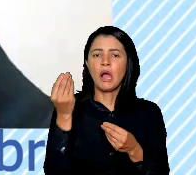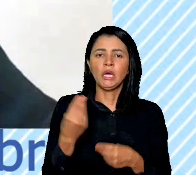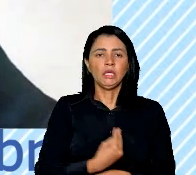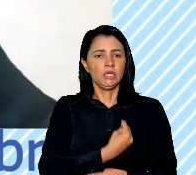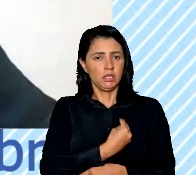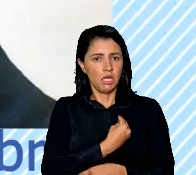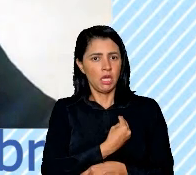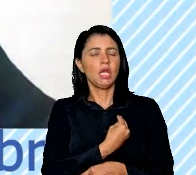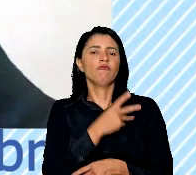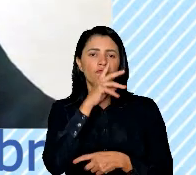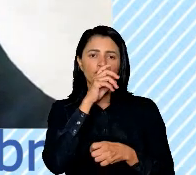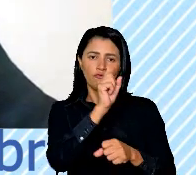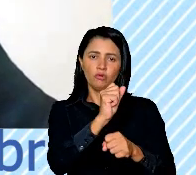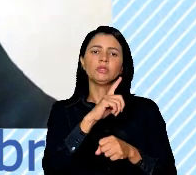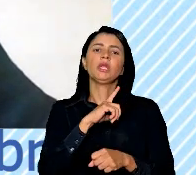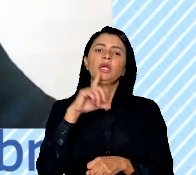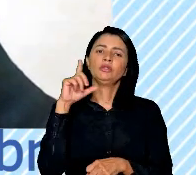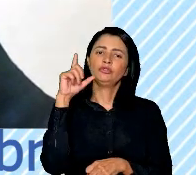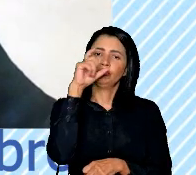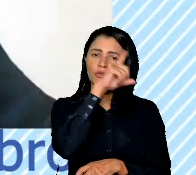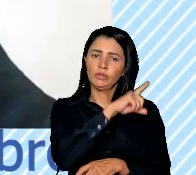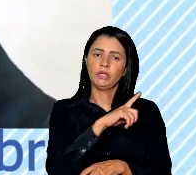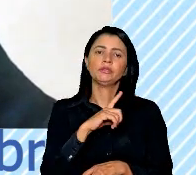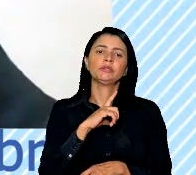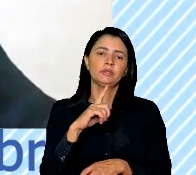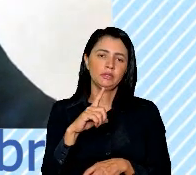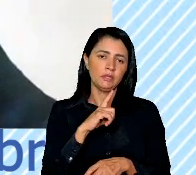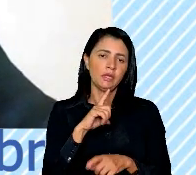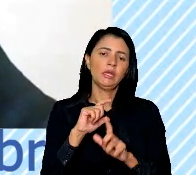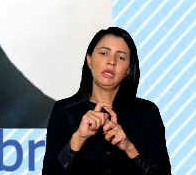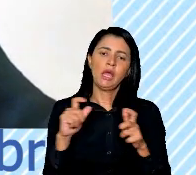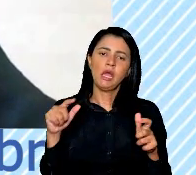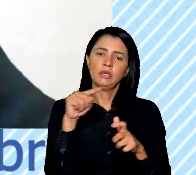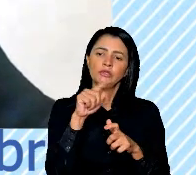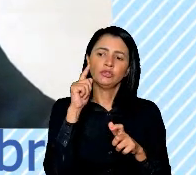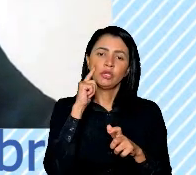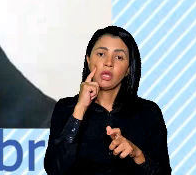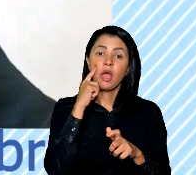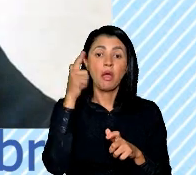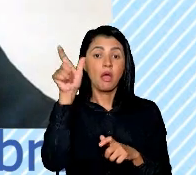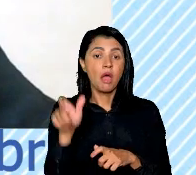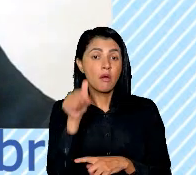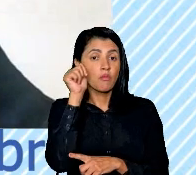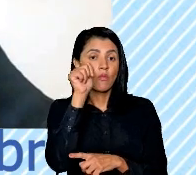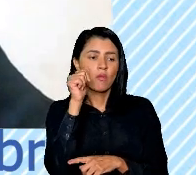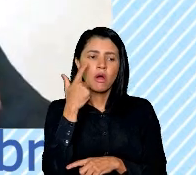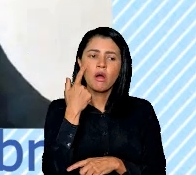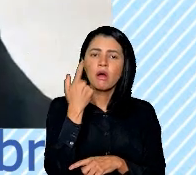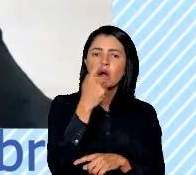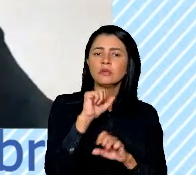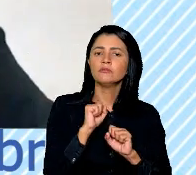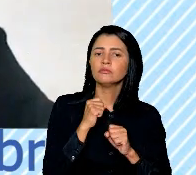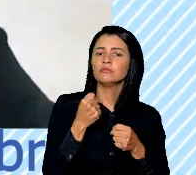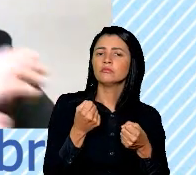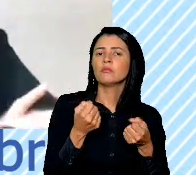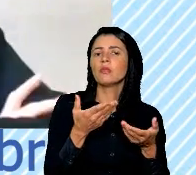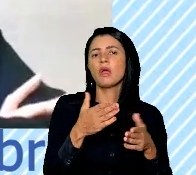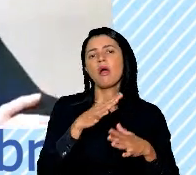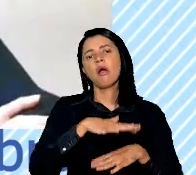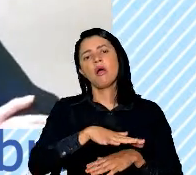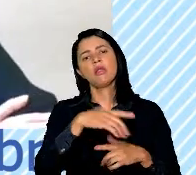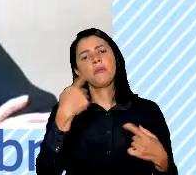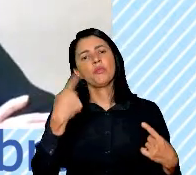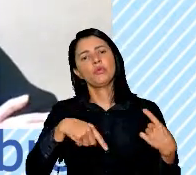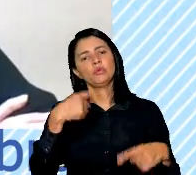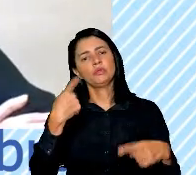presentes, há uma dificuldade maior de despertar o interesse das mulheres em se dedicar à política. Homens e